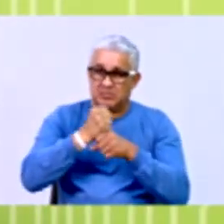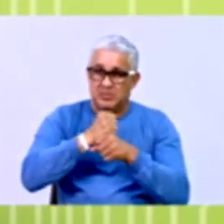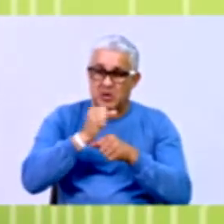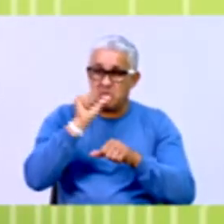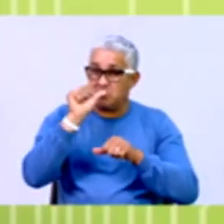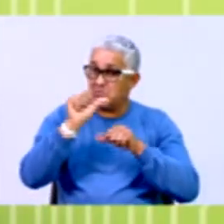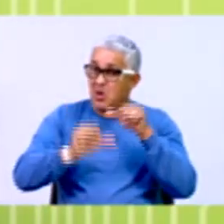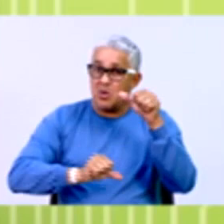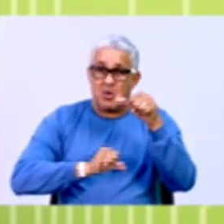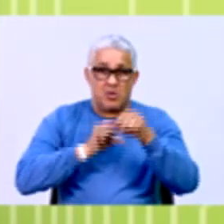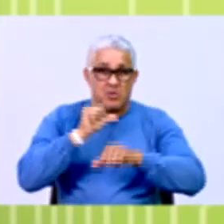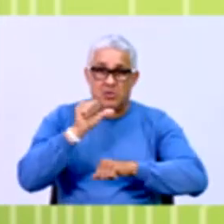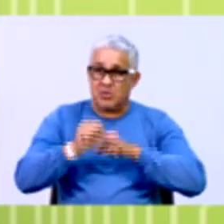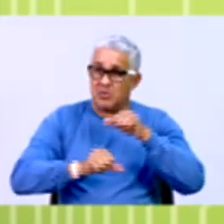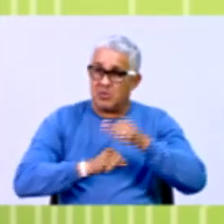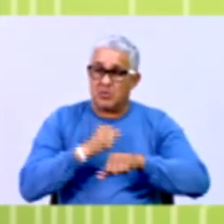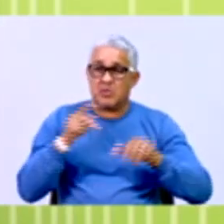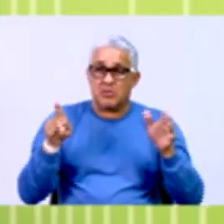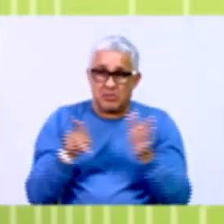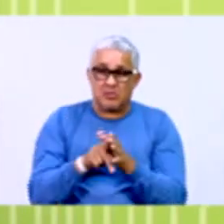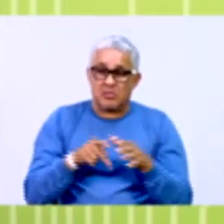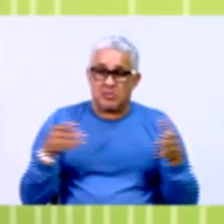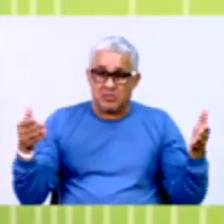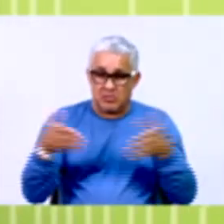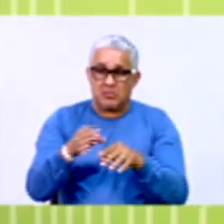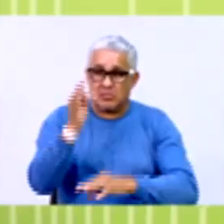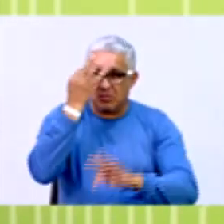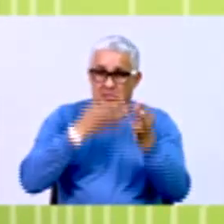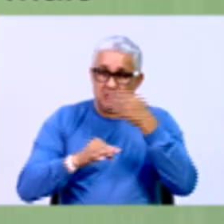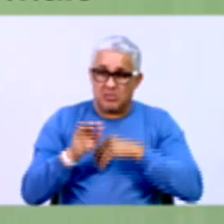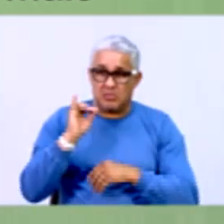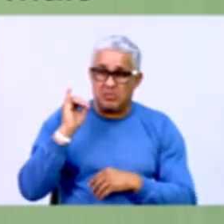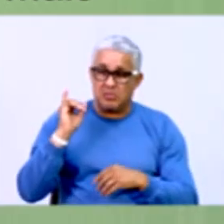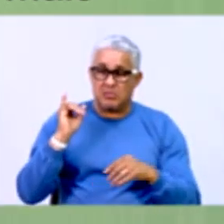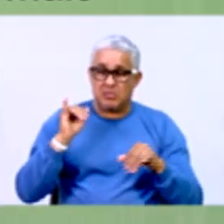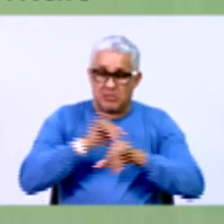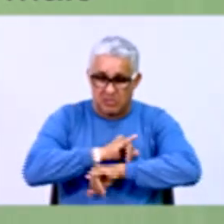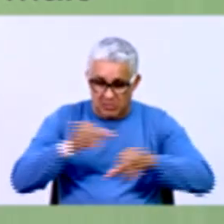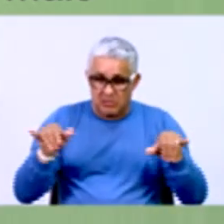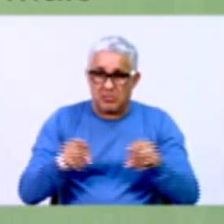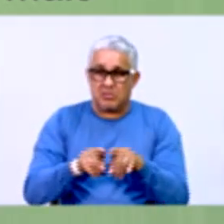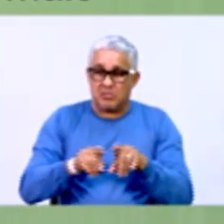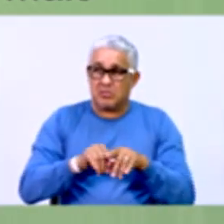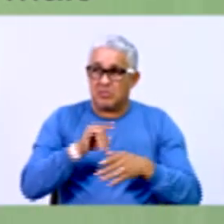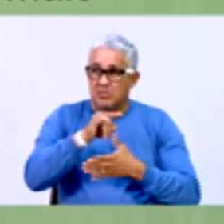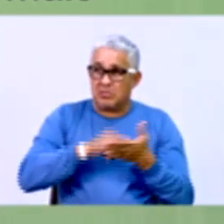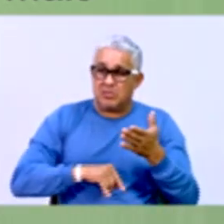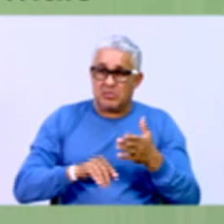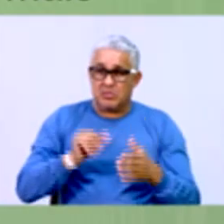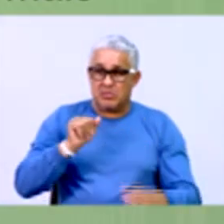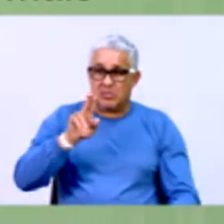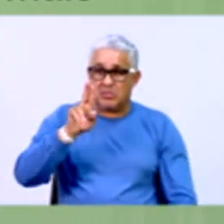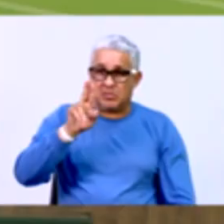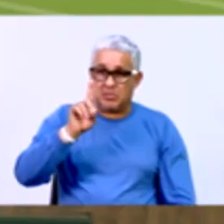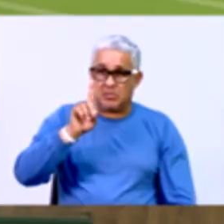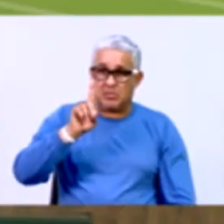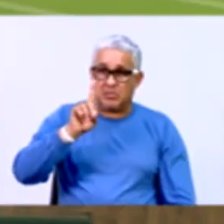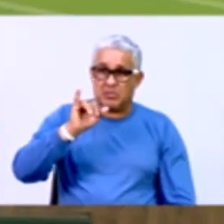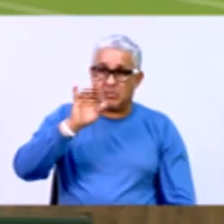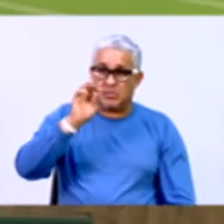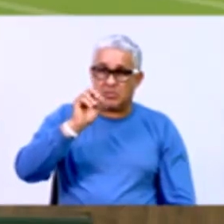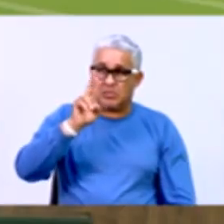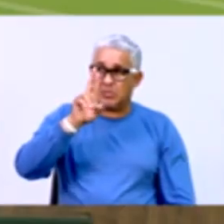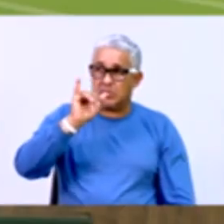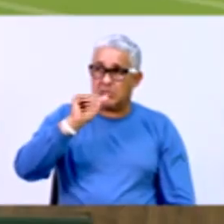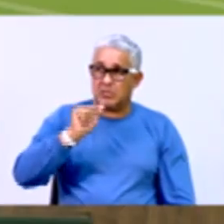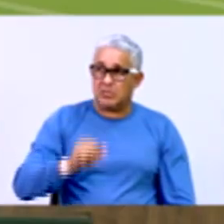se reflete na questão da auditoria de tecnologia da informação. Os documentos não são mais apenas as auditorias, papéis. gente, as auditorias